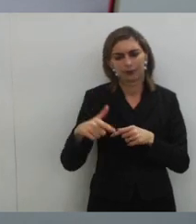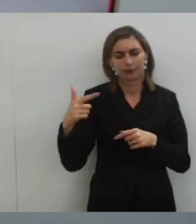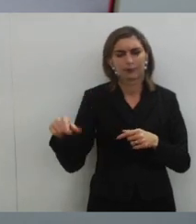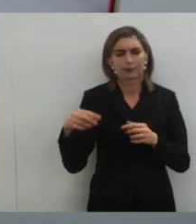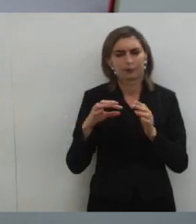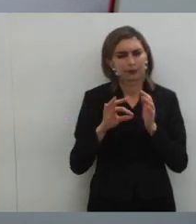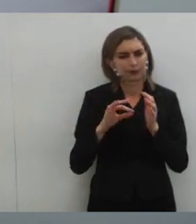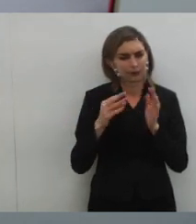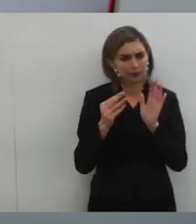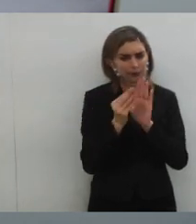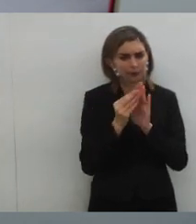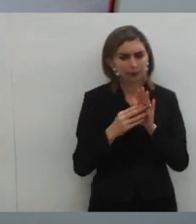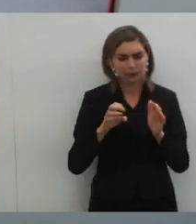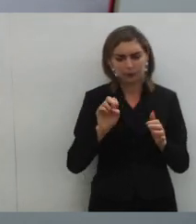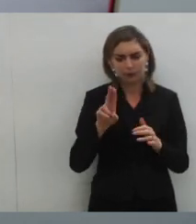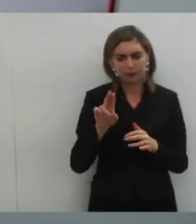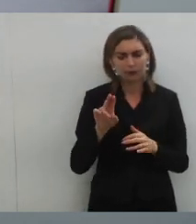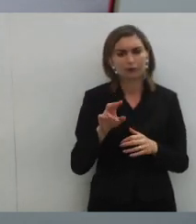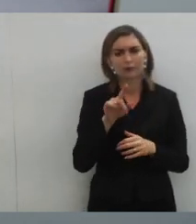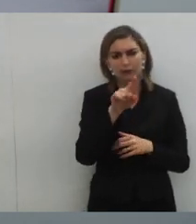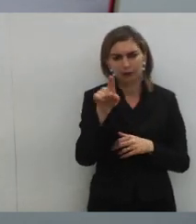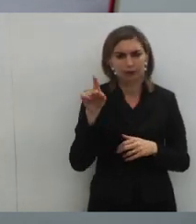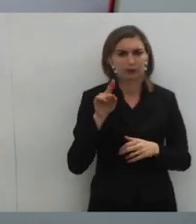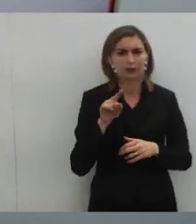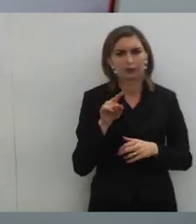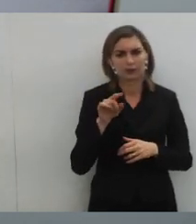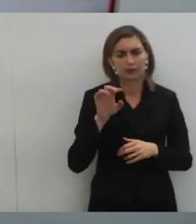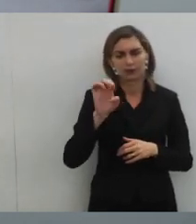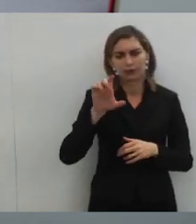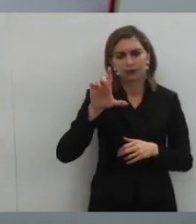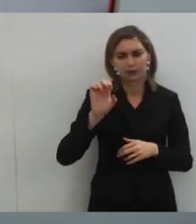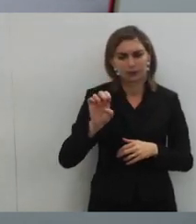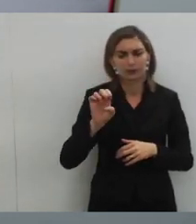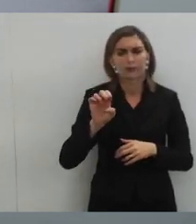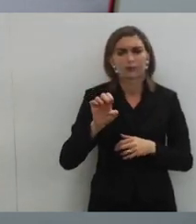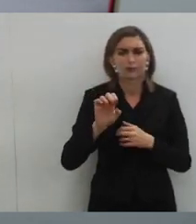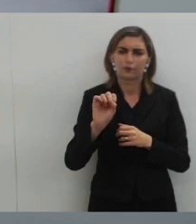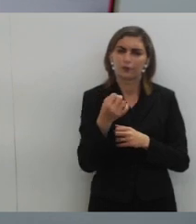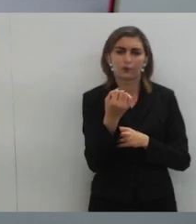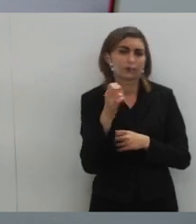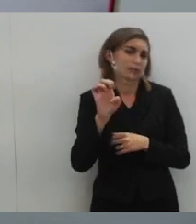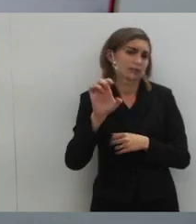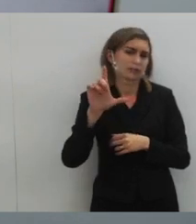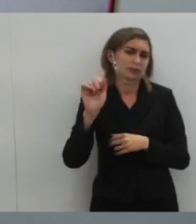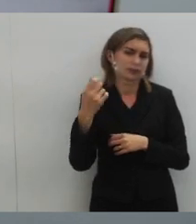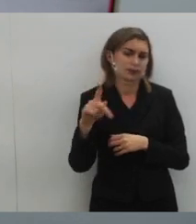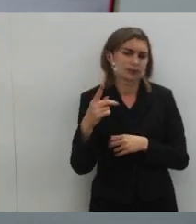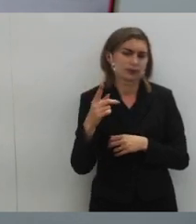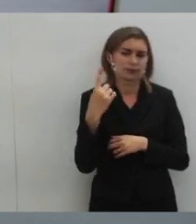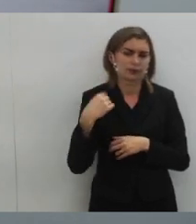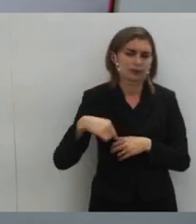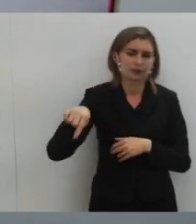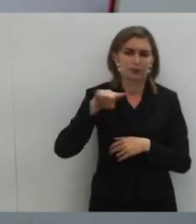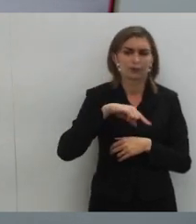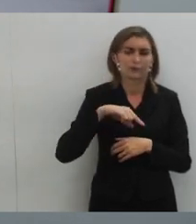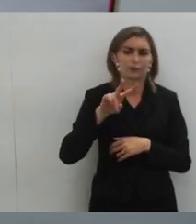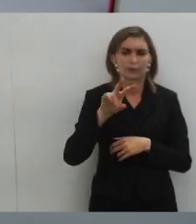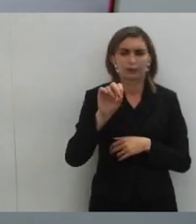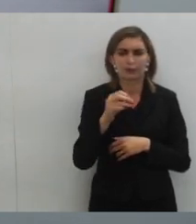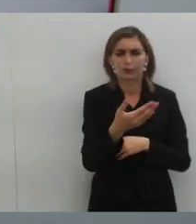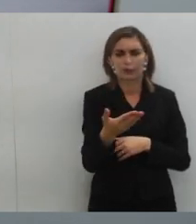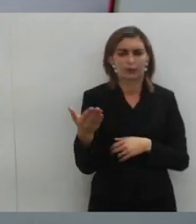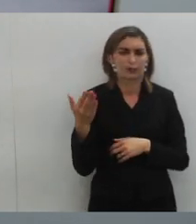anota aí. Eu, tu, ele ou ela, nós e